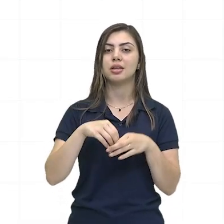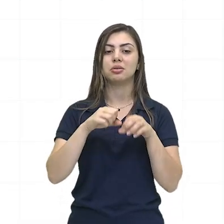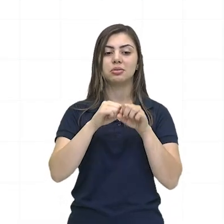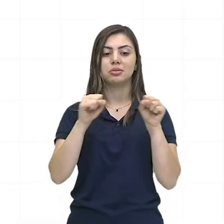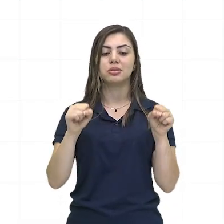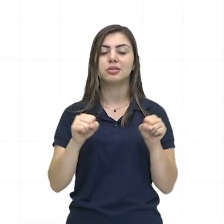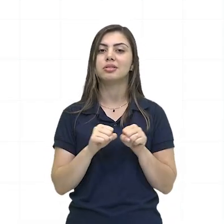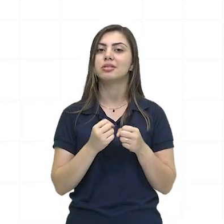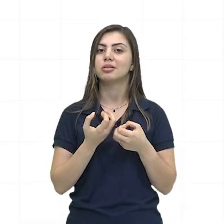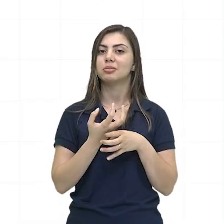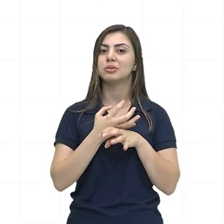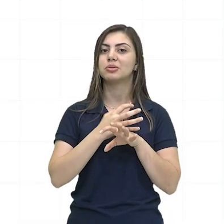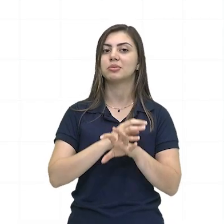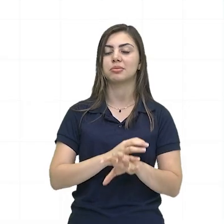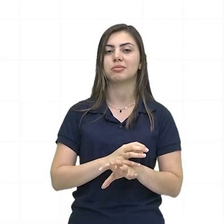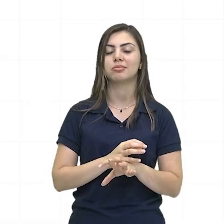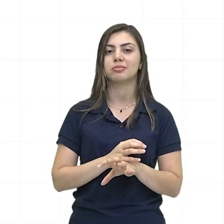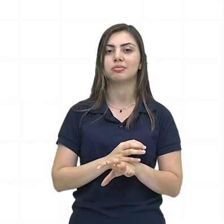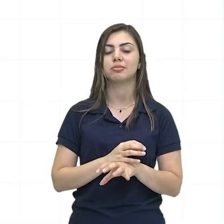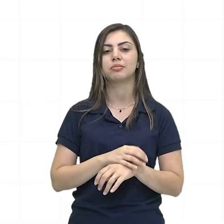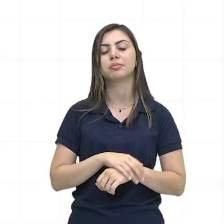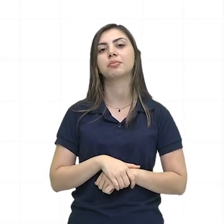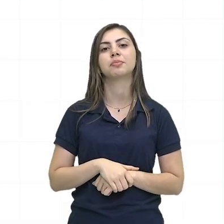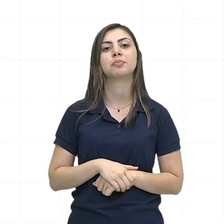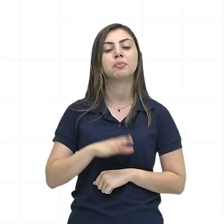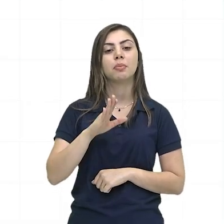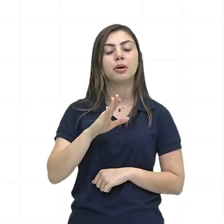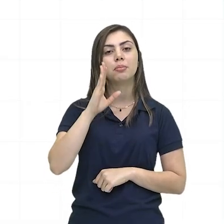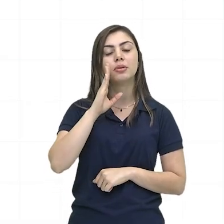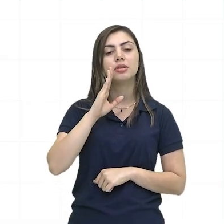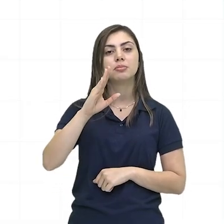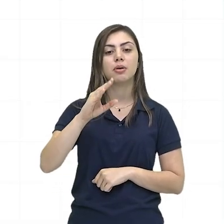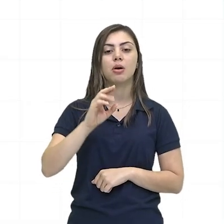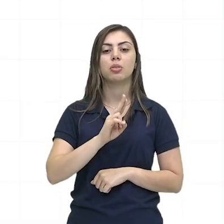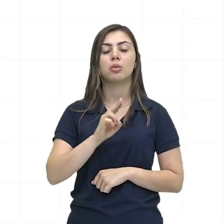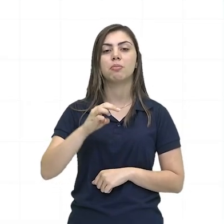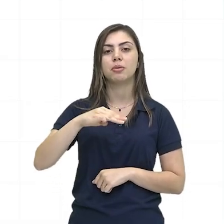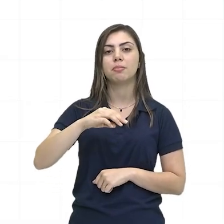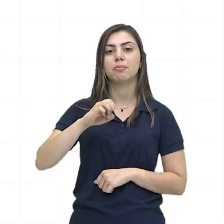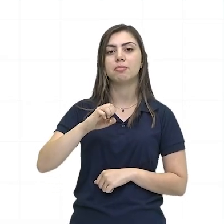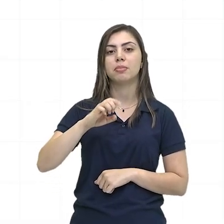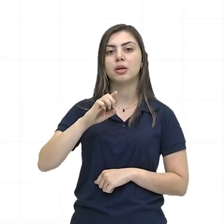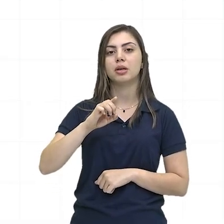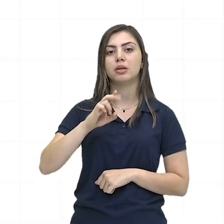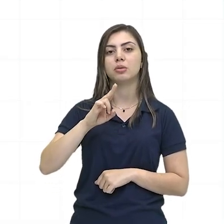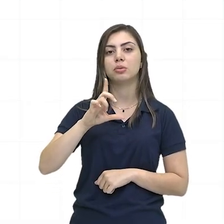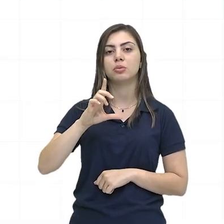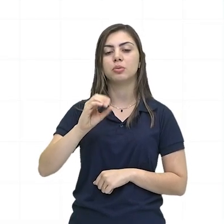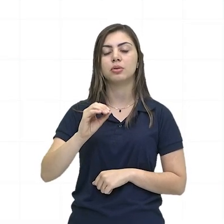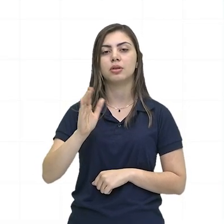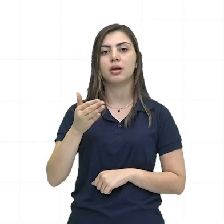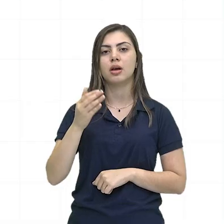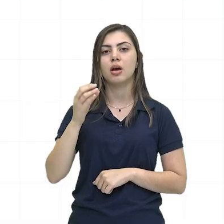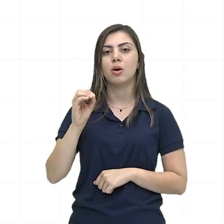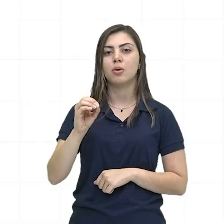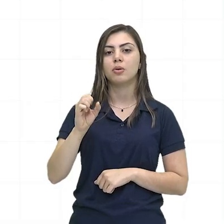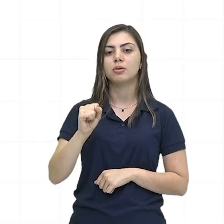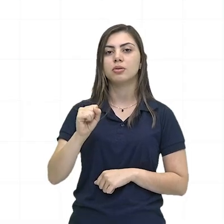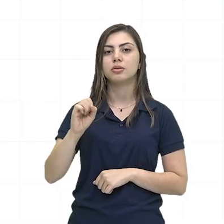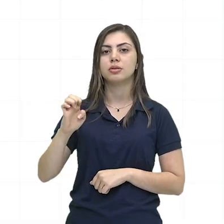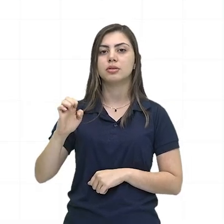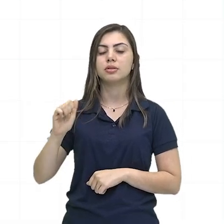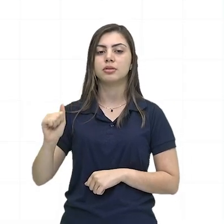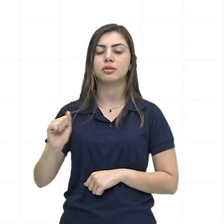esquelético, né, e em específico na medula óssea, onde vai acontecer a formação das células que nós chamamos